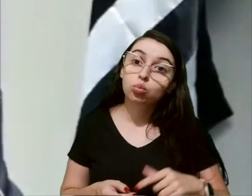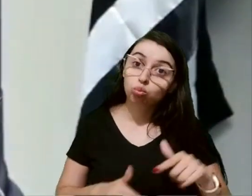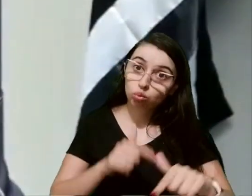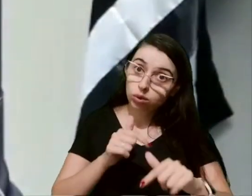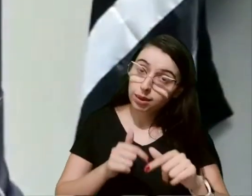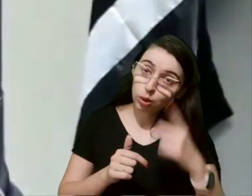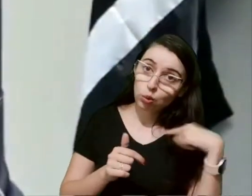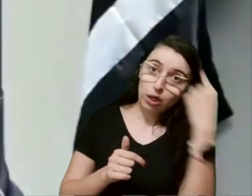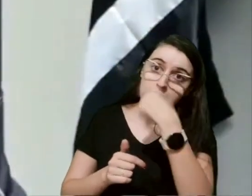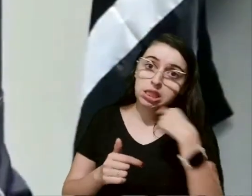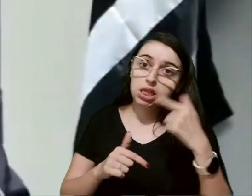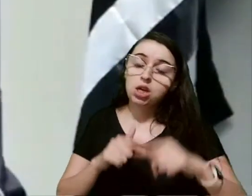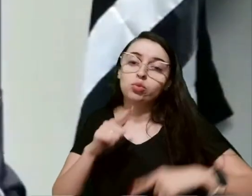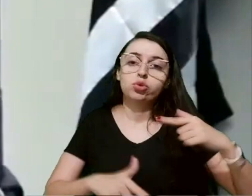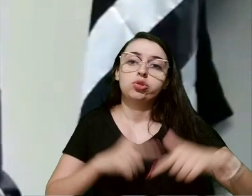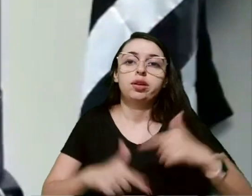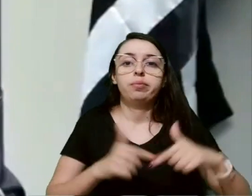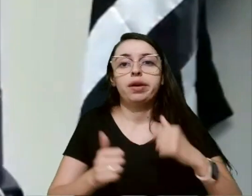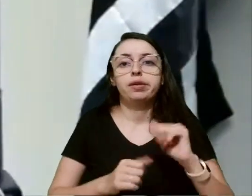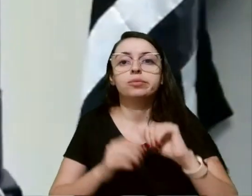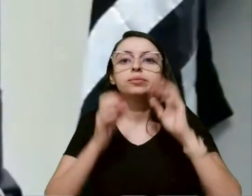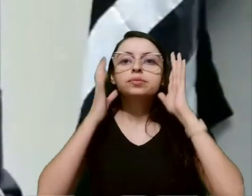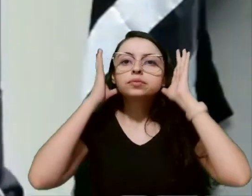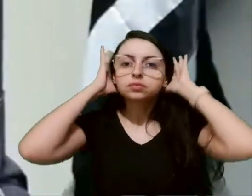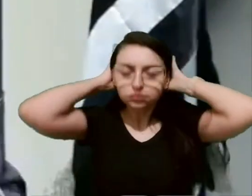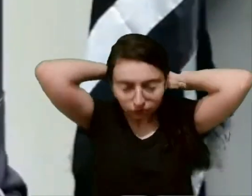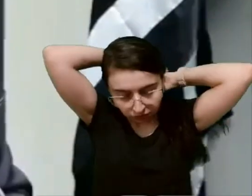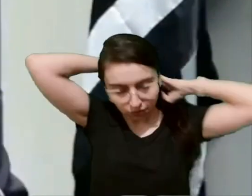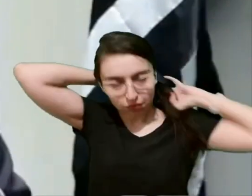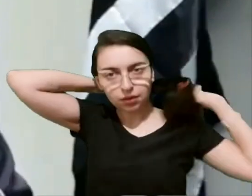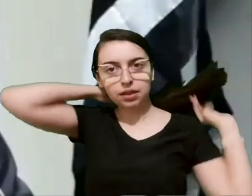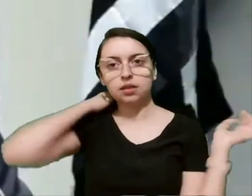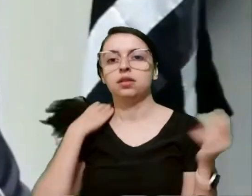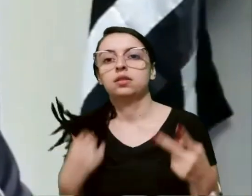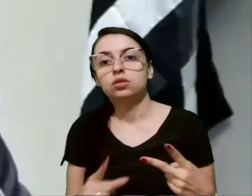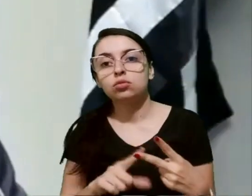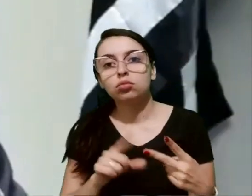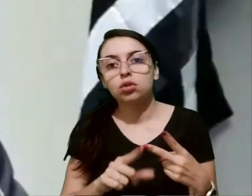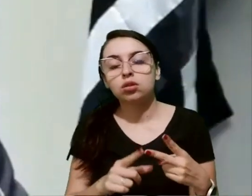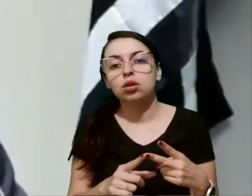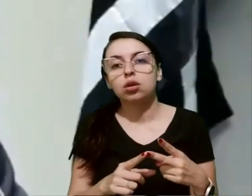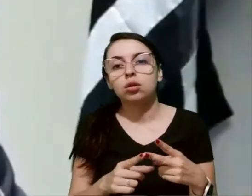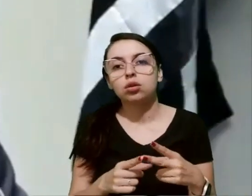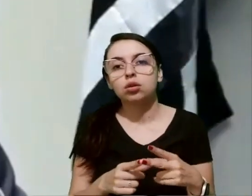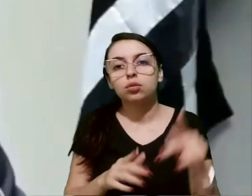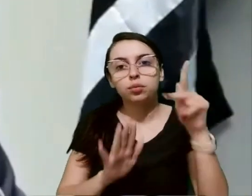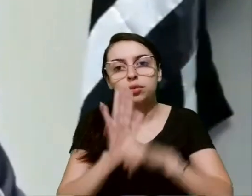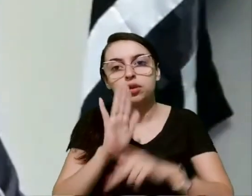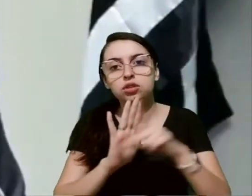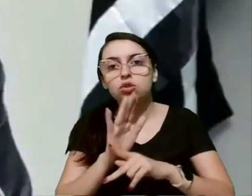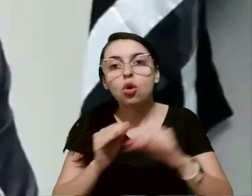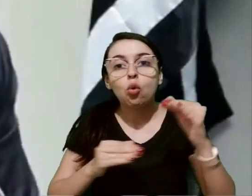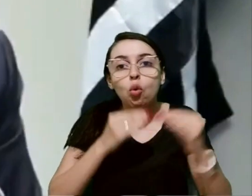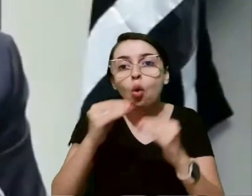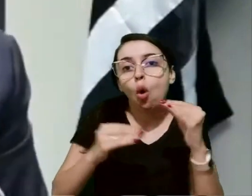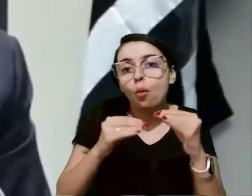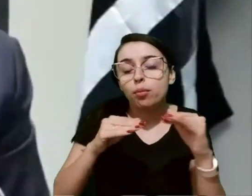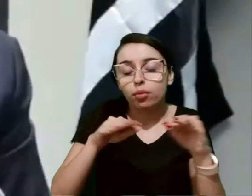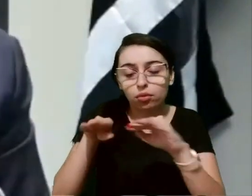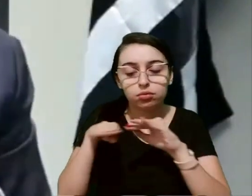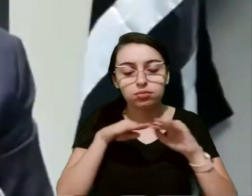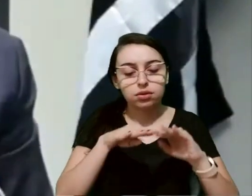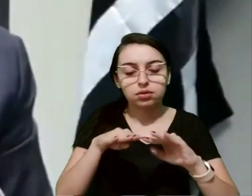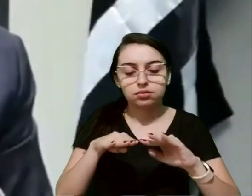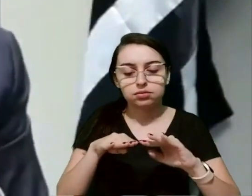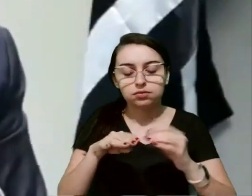carga de trabalho. E aí, essa foi a segunda etapa do projeto. Então, falou, como é que a gente faz essa comparação? Como é que a gente mede carga de